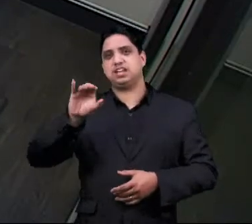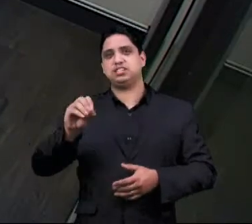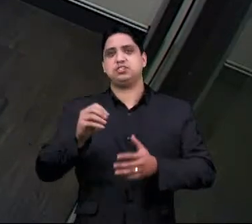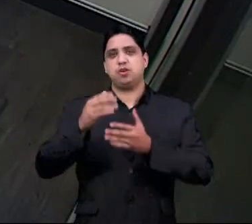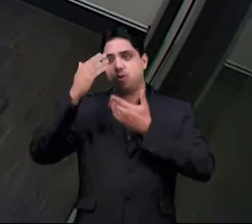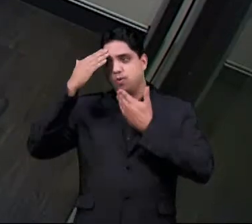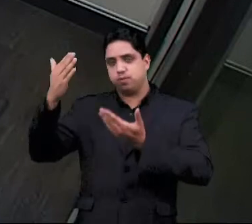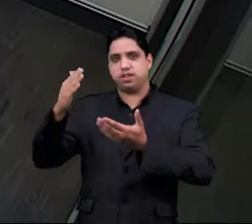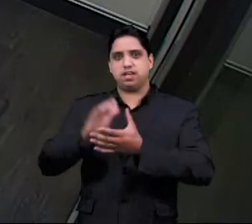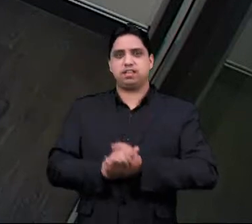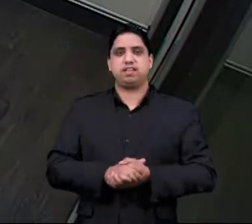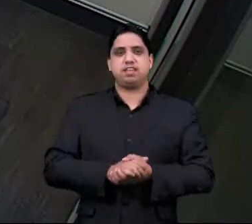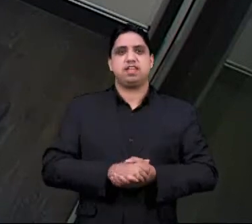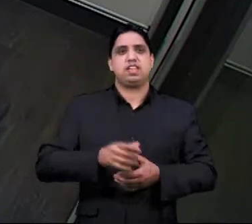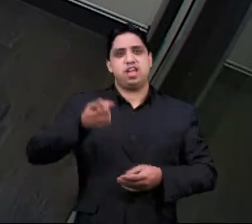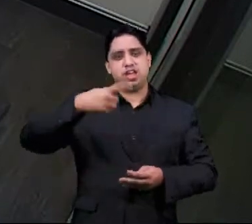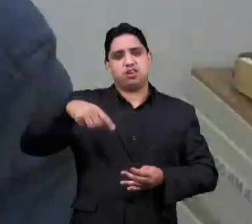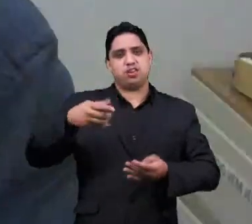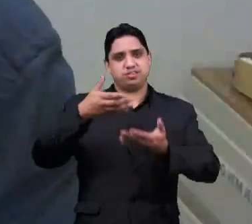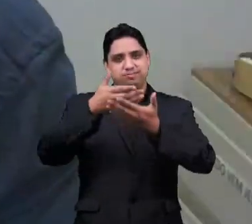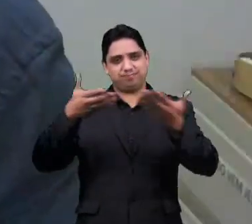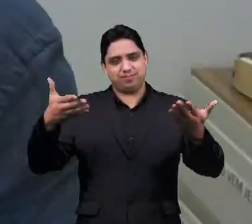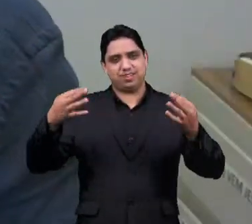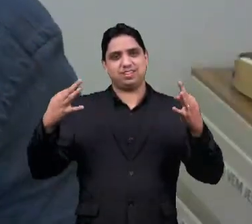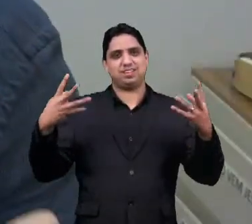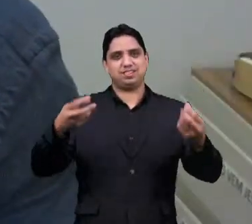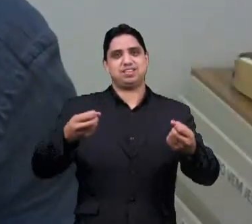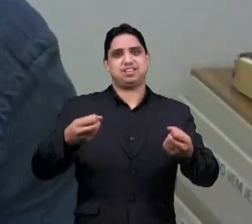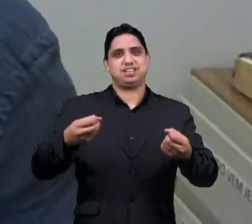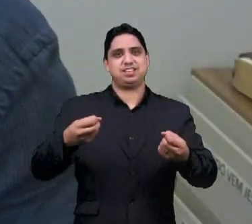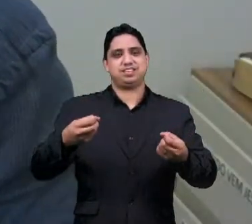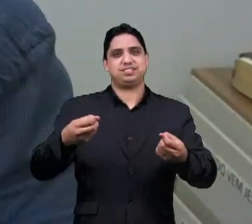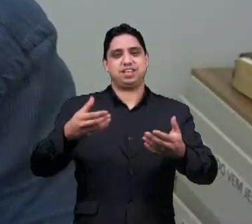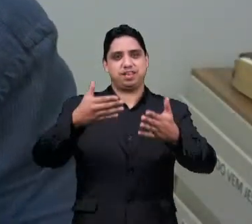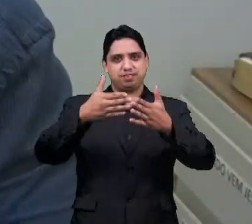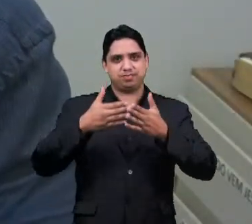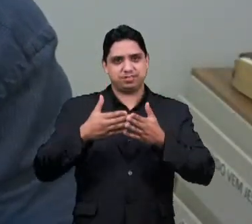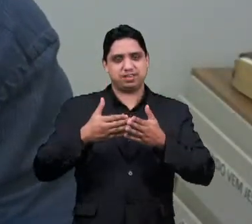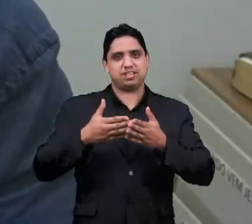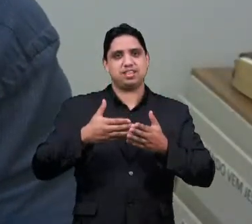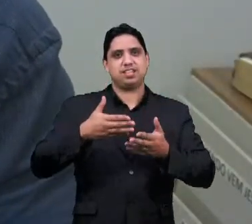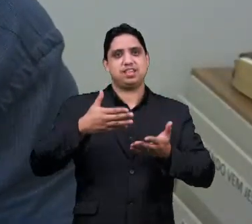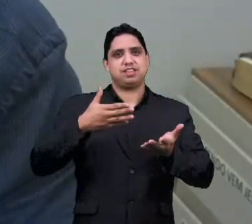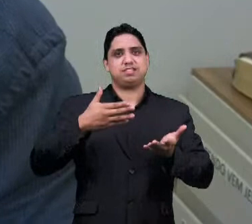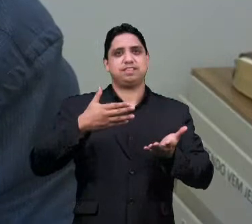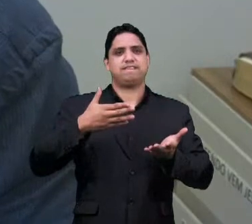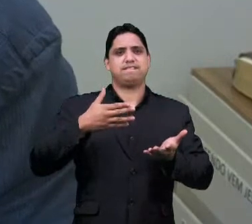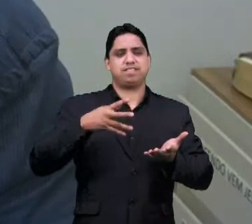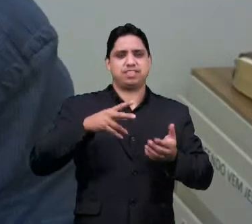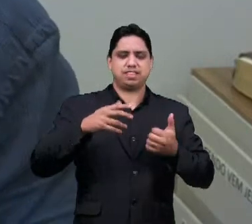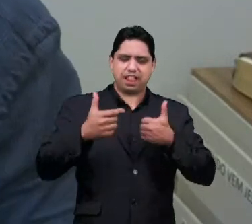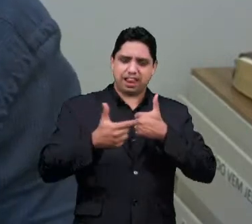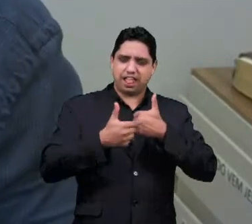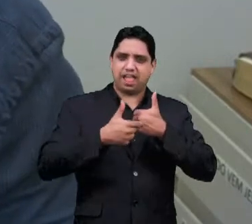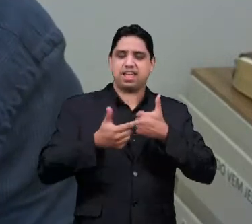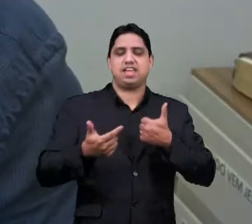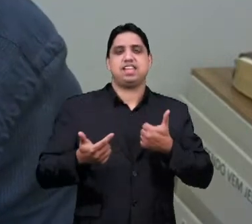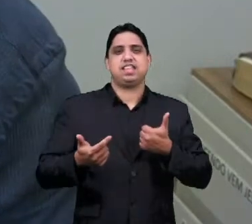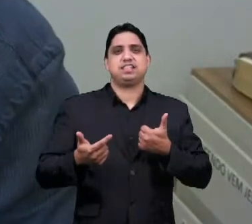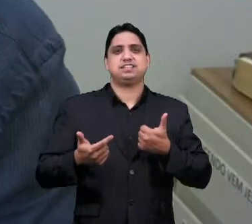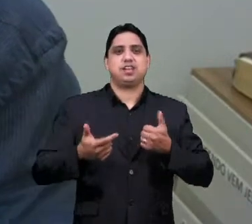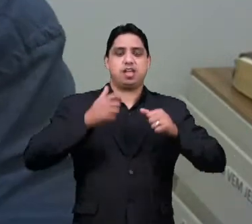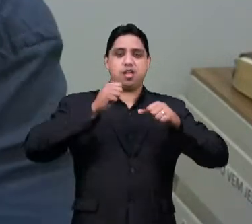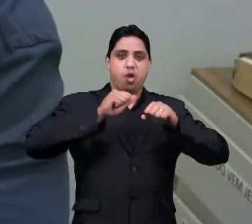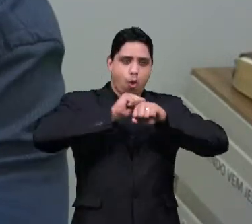Amém. 2. E nós queremos cumprimentar a todos e pedir que os irmãos vão lá, dê o seu like,